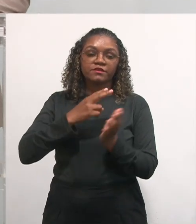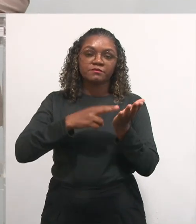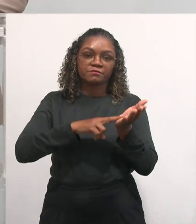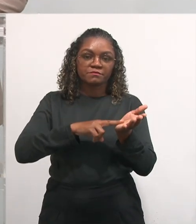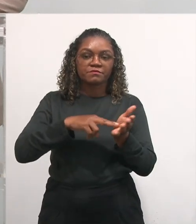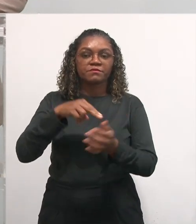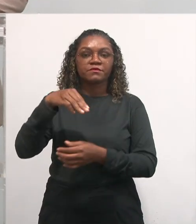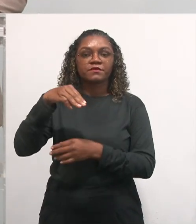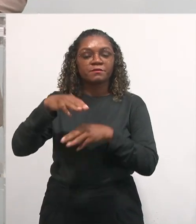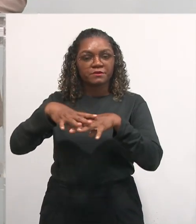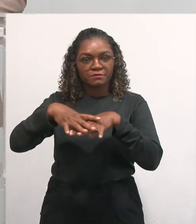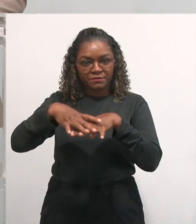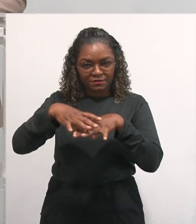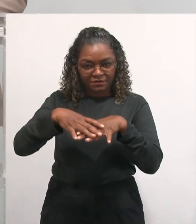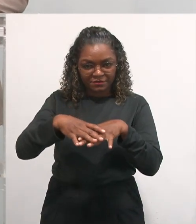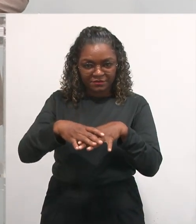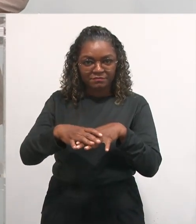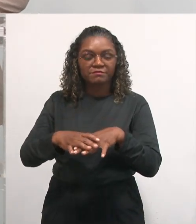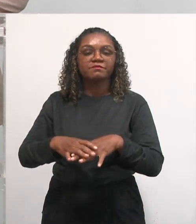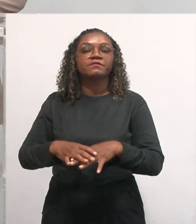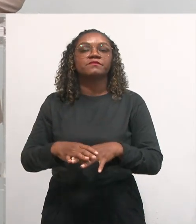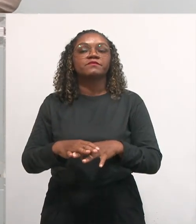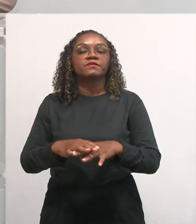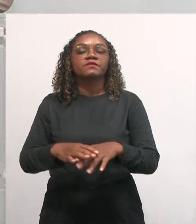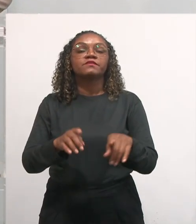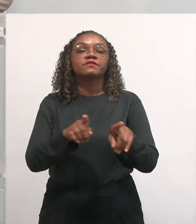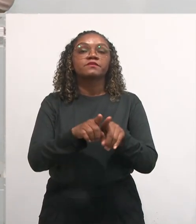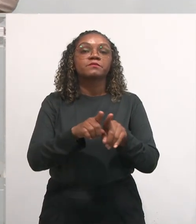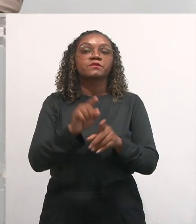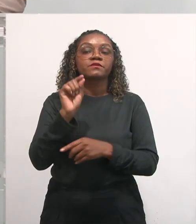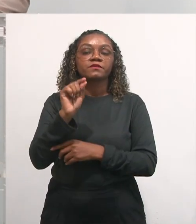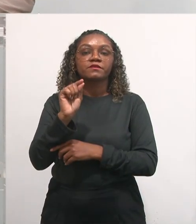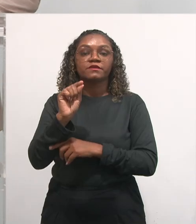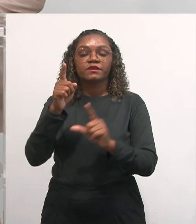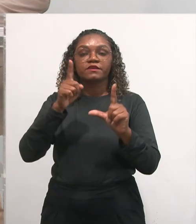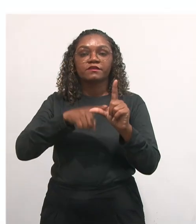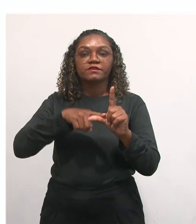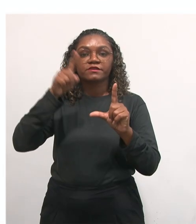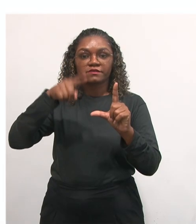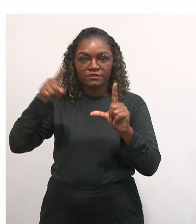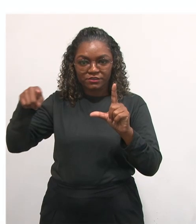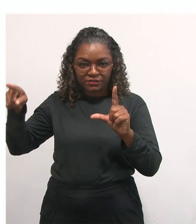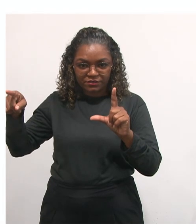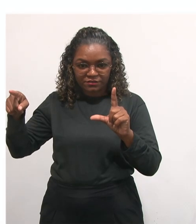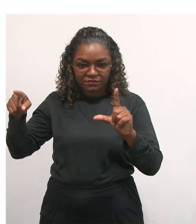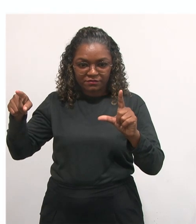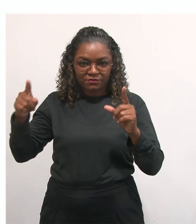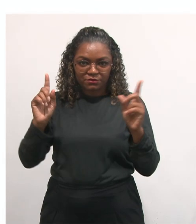matemática, pegando o nosso exemplo, né, continuando nele, com notas de estatística. Vamos dar continuidade?